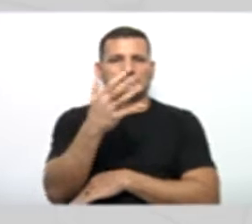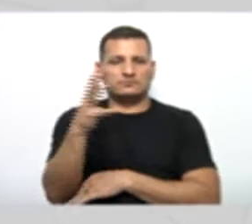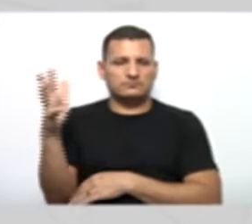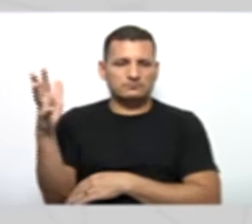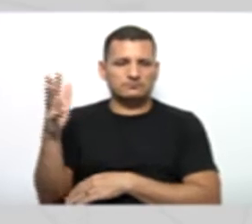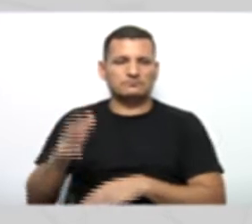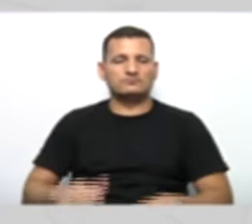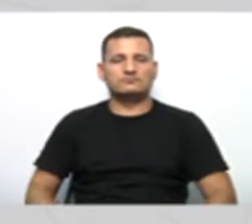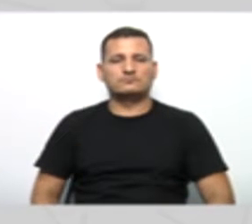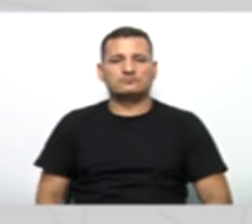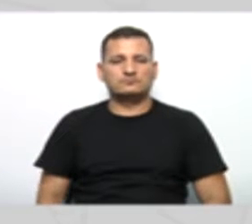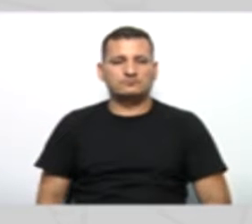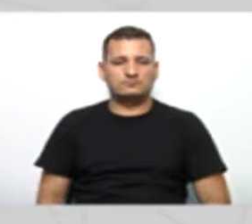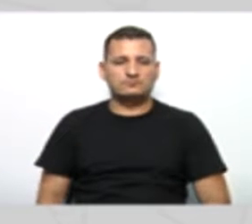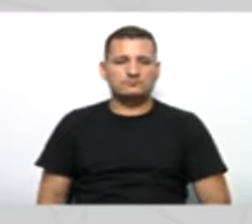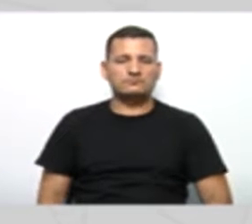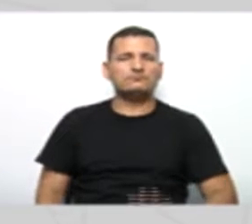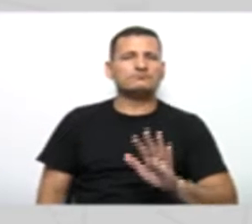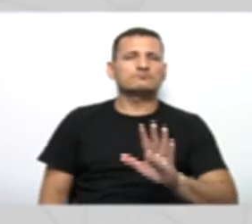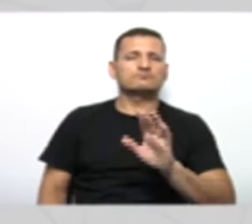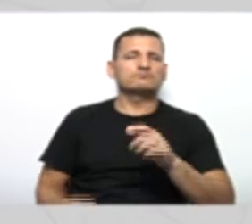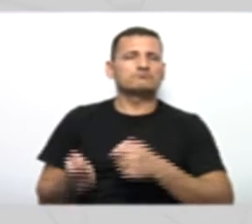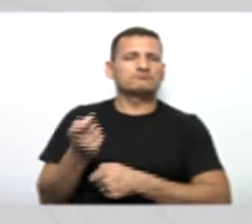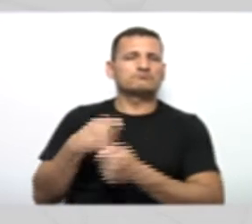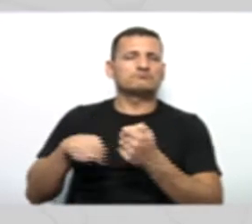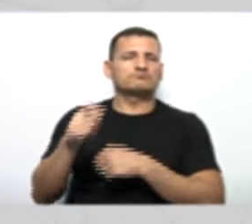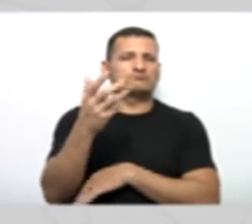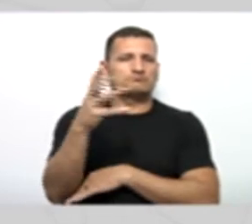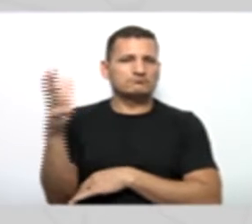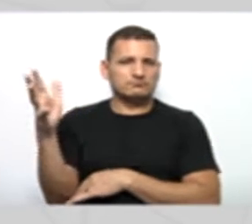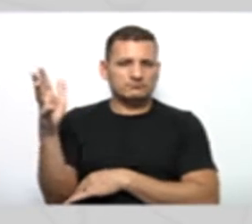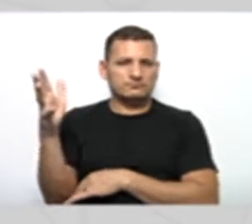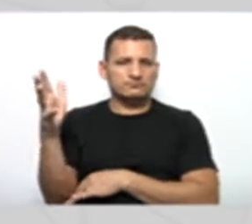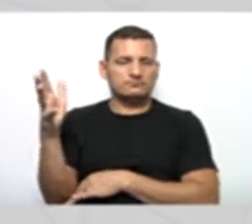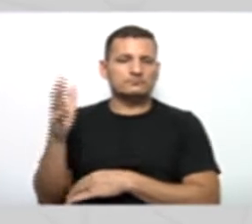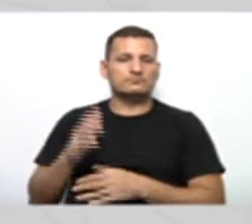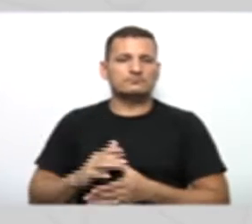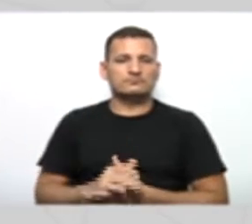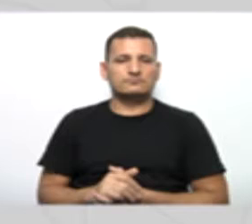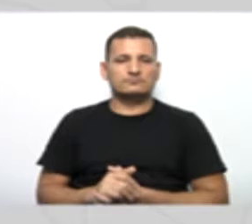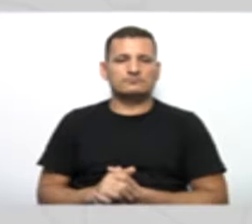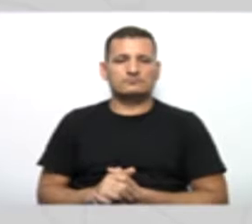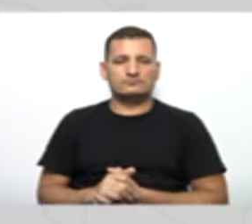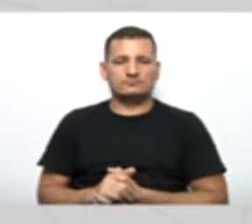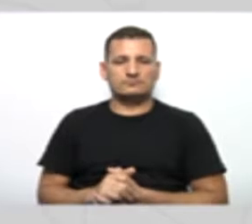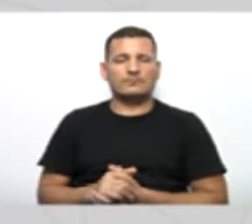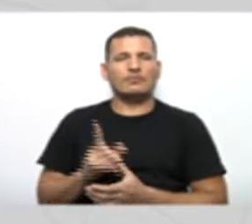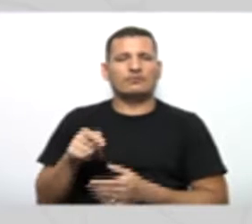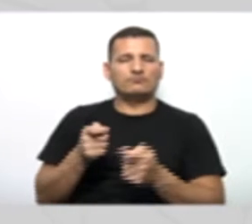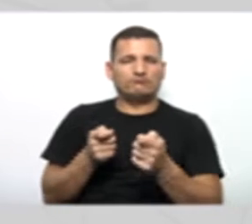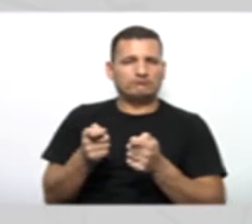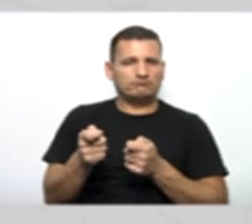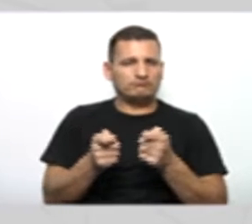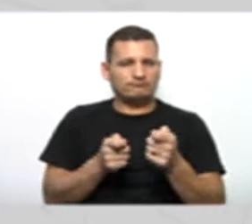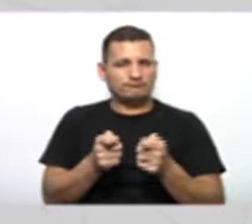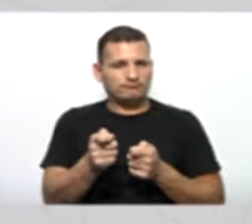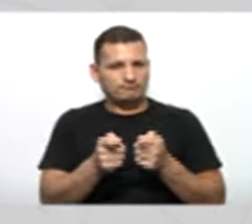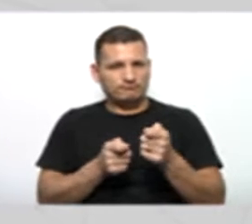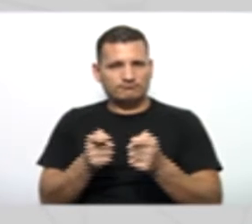Então, o que é a gestão ambiental? Ela é o controle